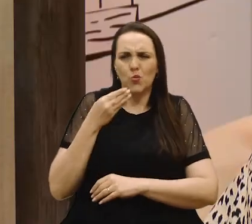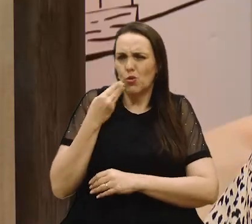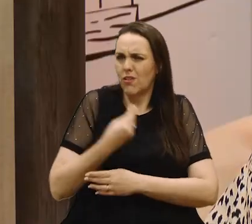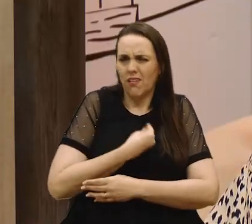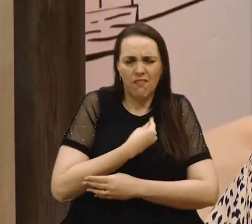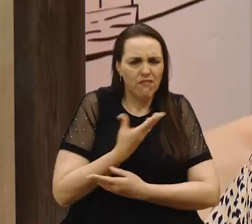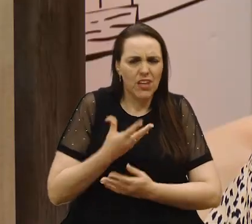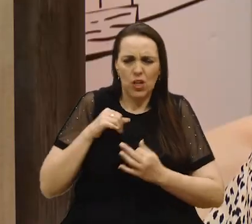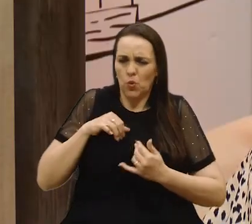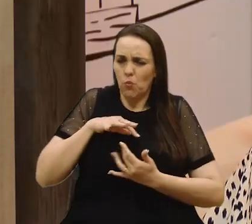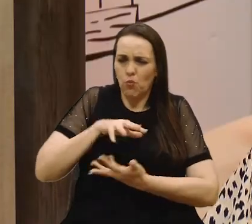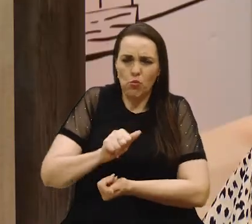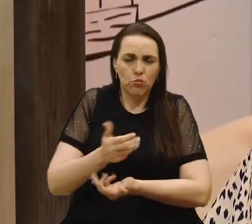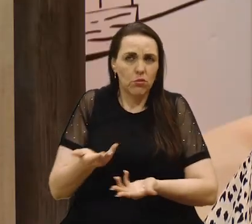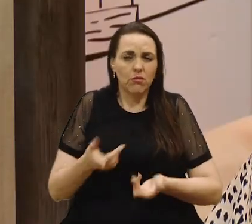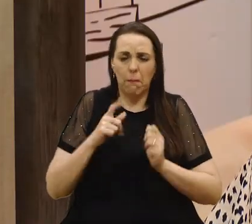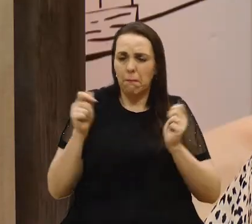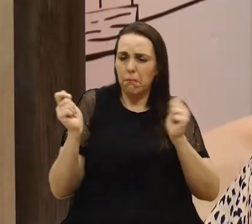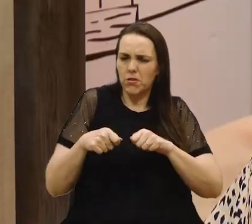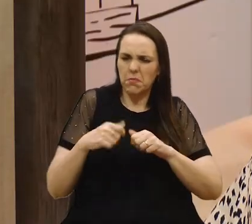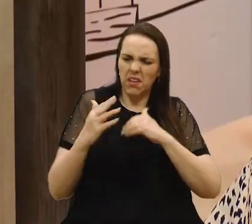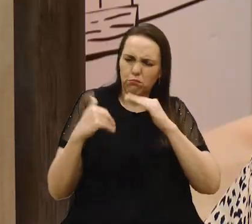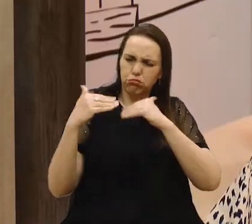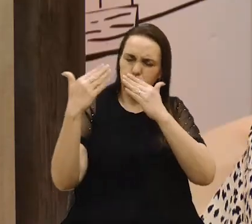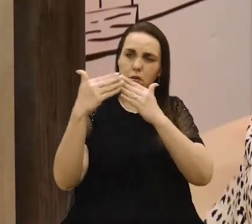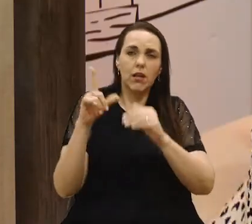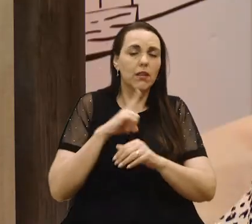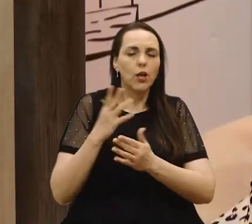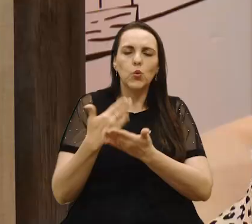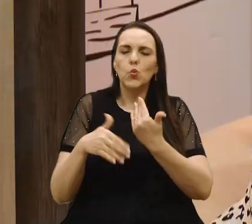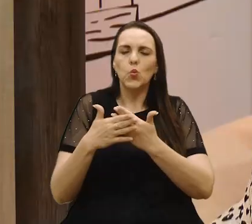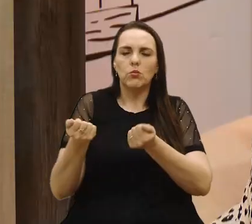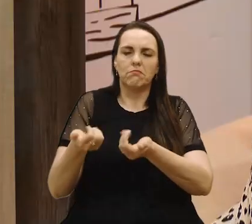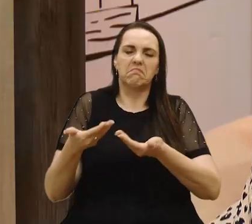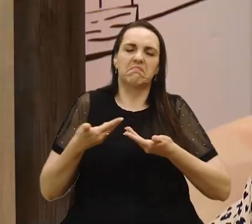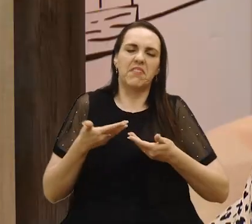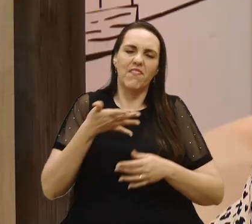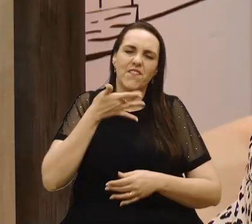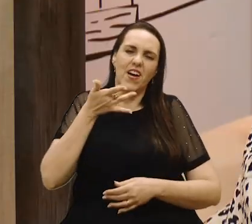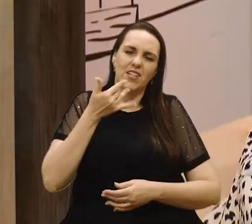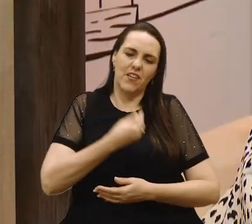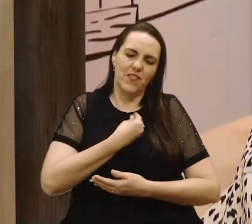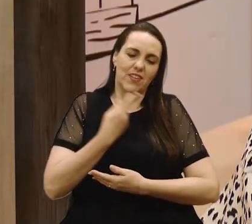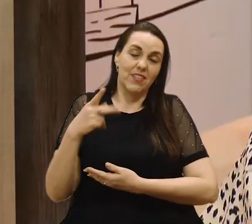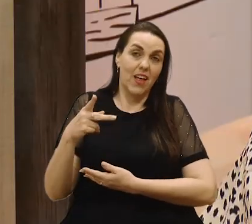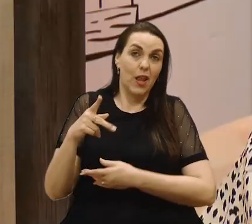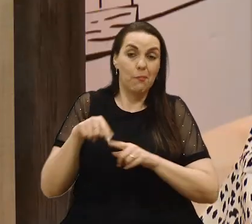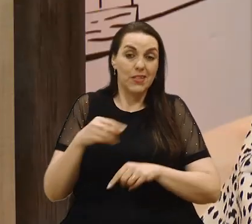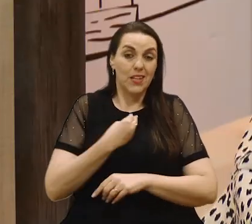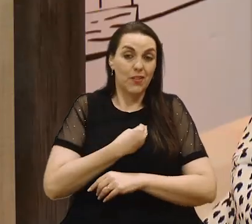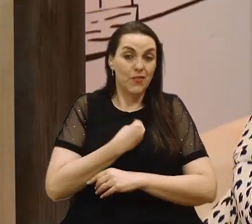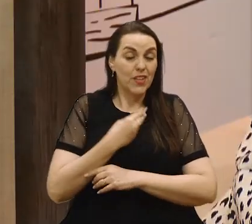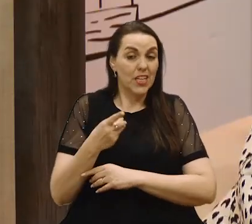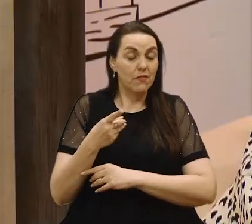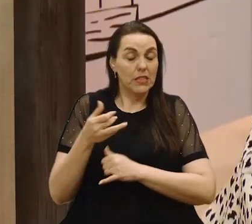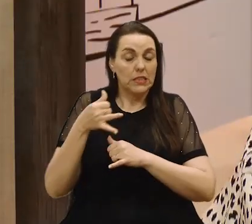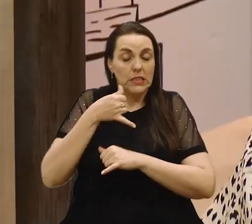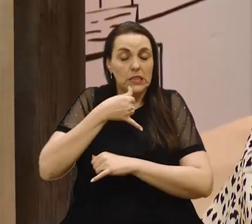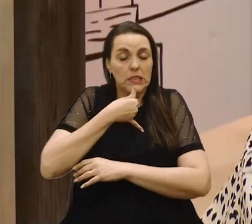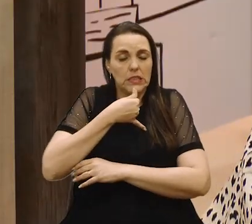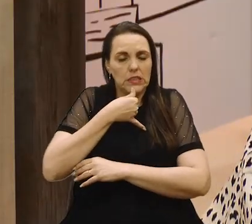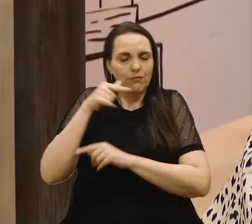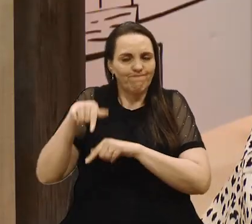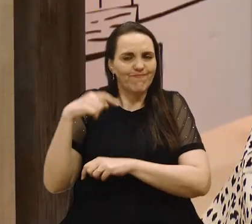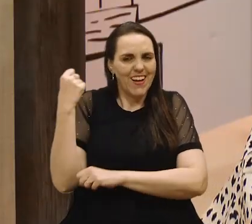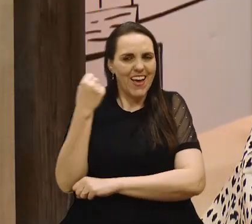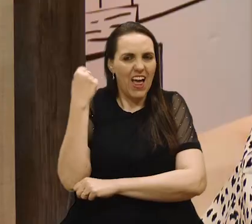as oportunidades do mundo, ela seria uma pessoa com potencial imenso, porque ela tem tudo na mão, né? E ela vive situações de